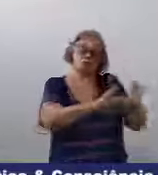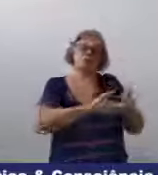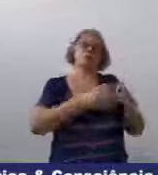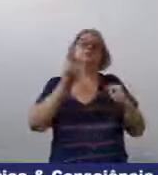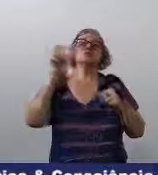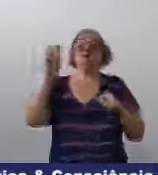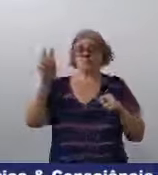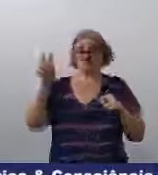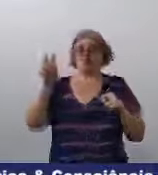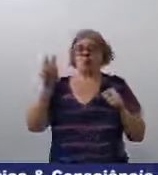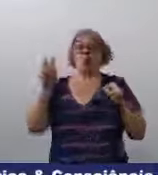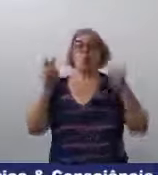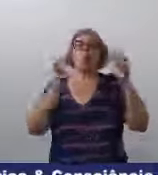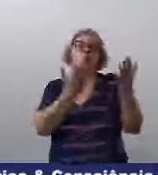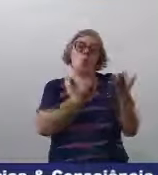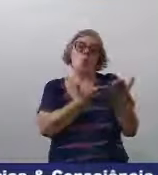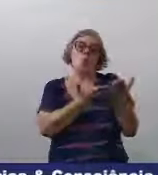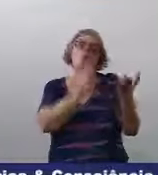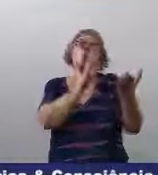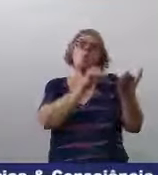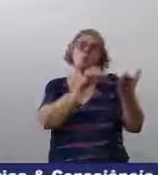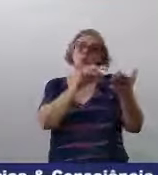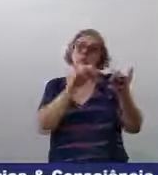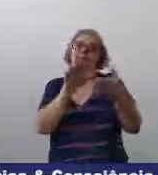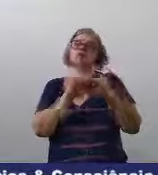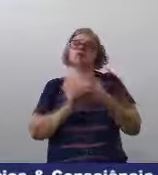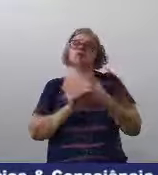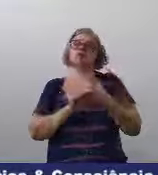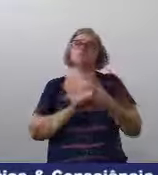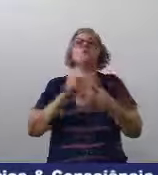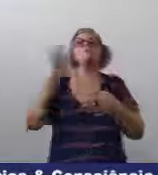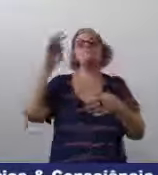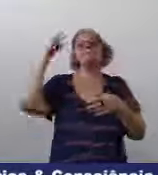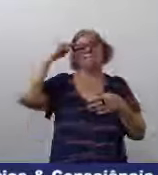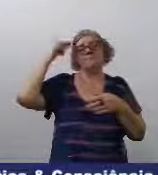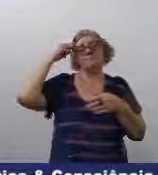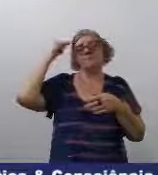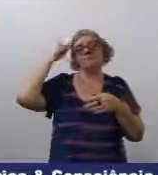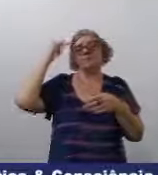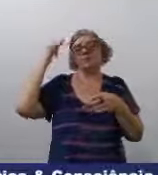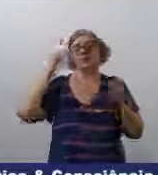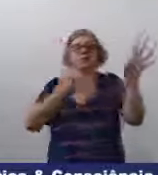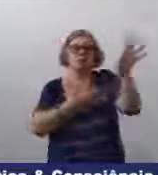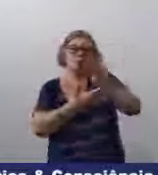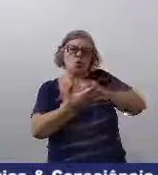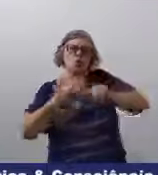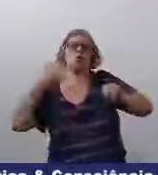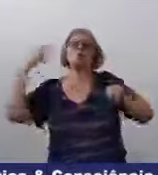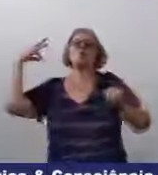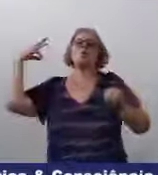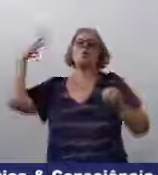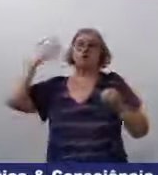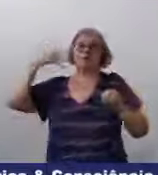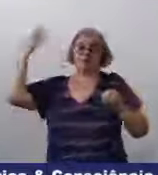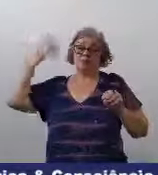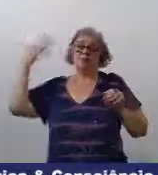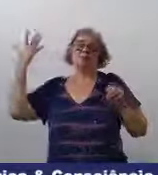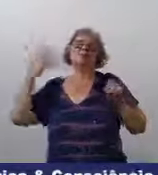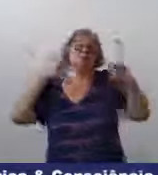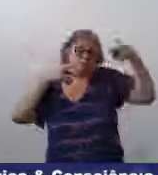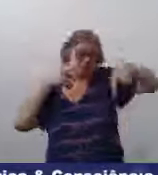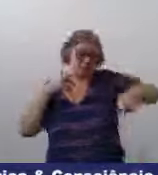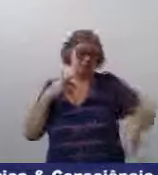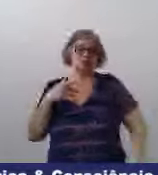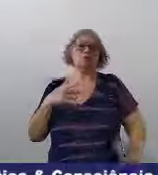trouxe aqui 5 livros comigo. Este, Quântica e Consciência, é a base da palestra de hoje, bem mais aprofundada, com aquela parte